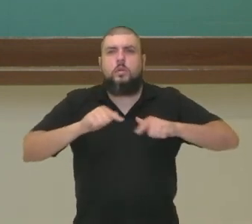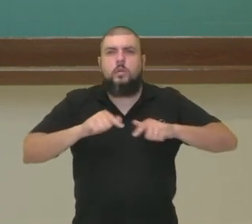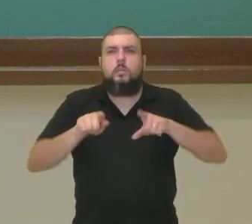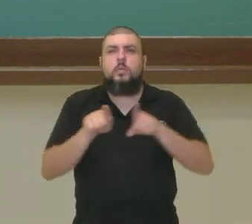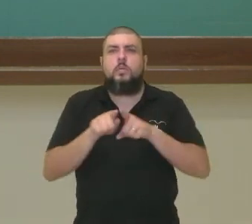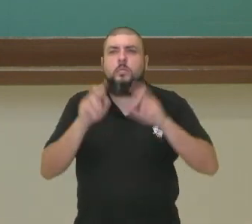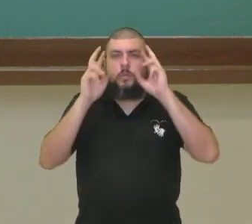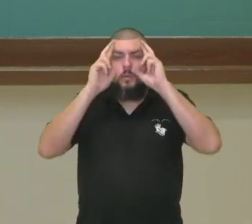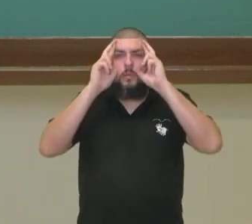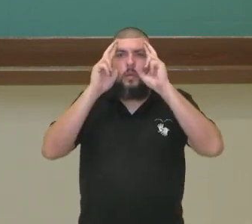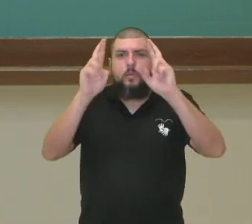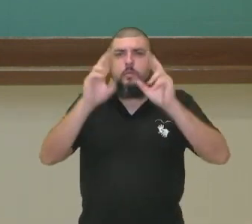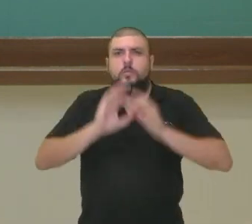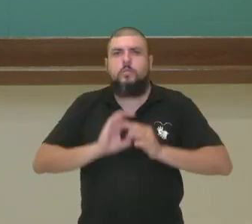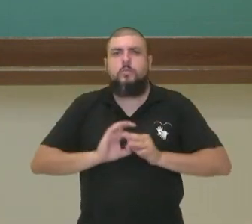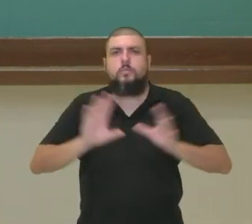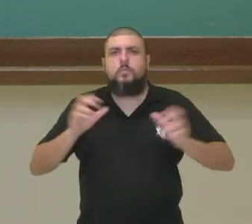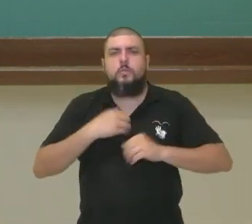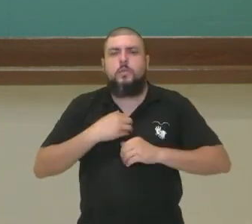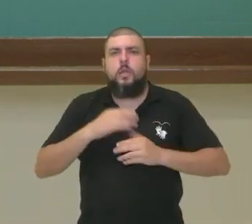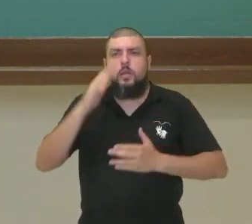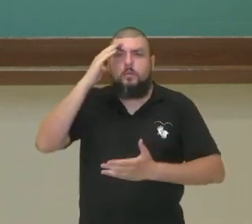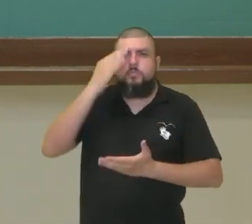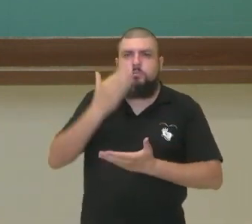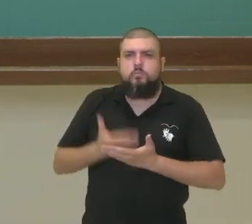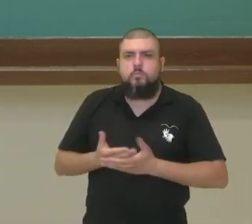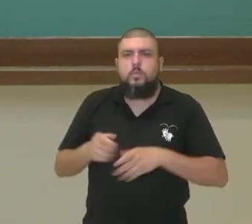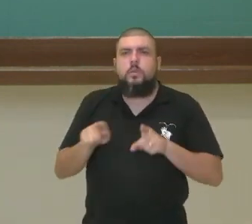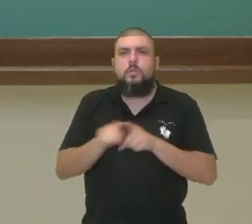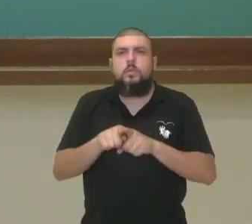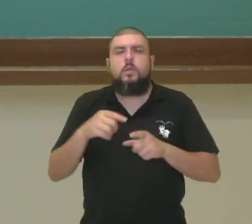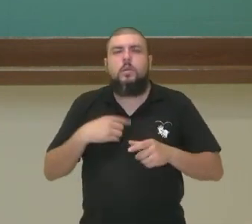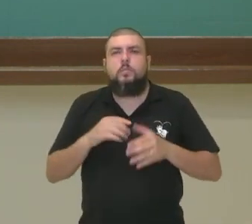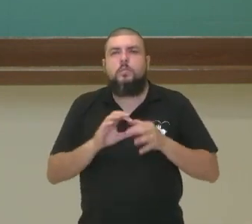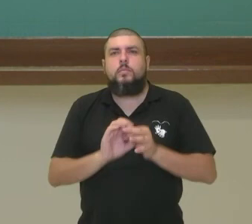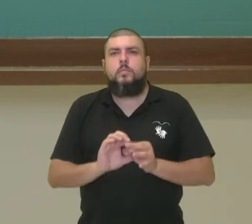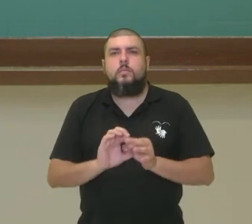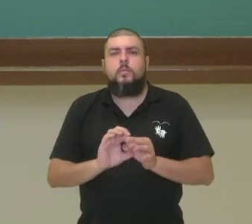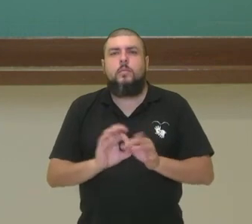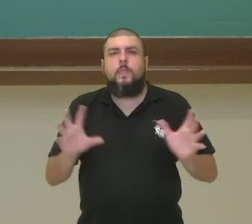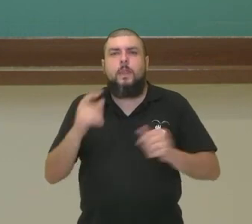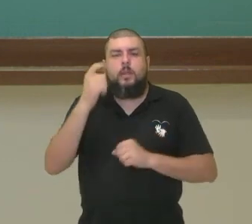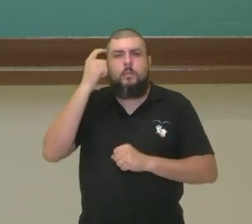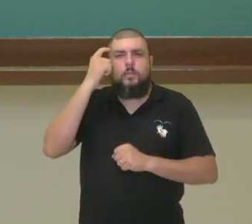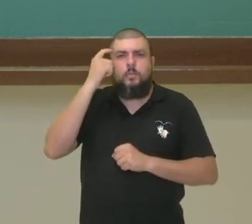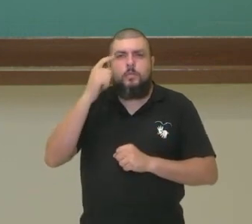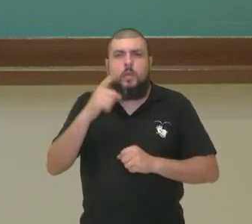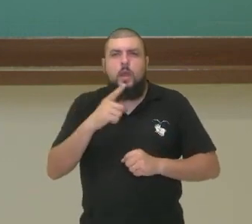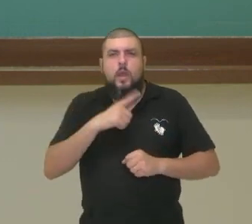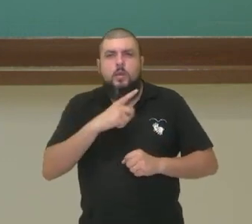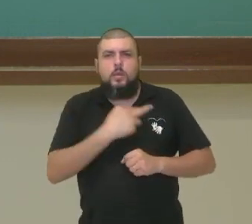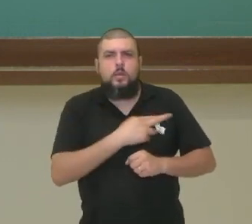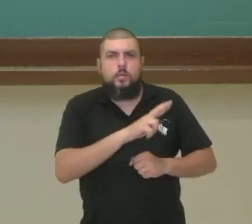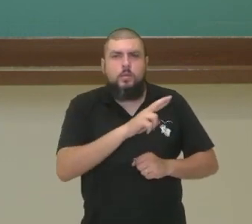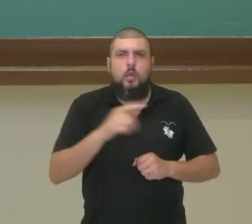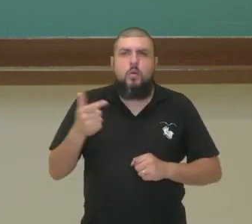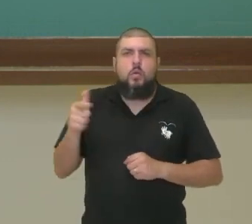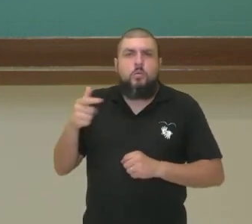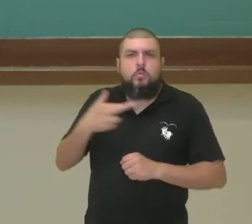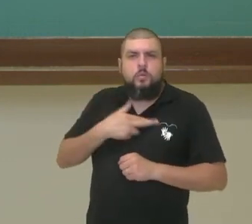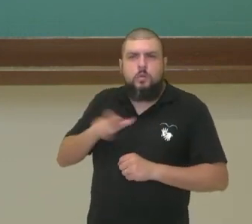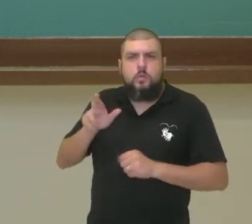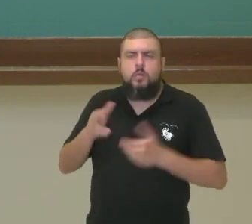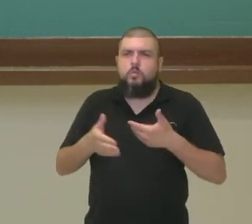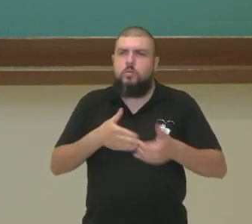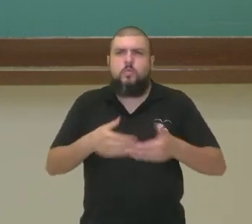respeito à liberdade de crença, liberdade de pensamento para aqueles que têm religião, para os que não têm religião. E